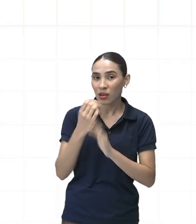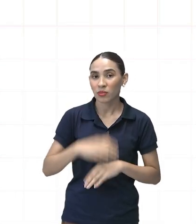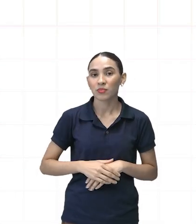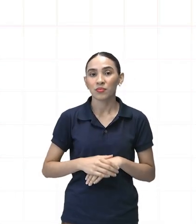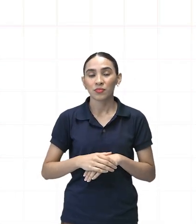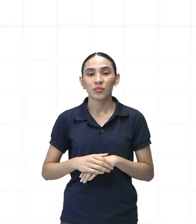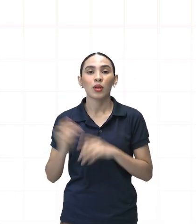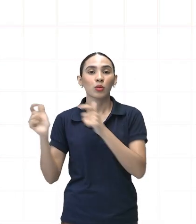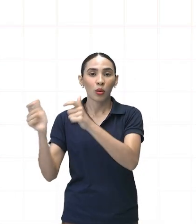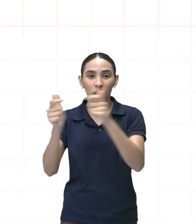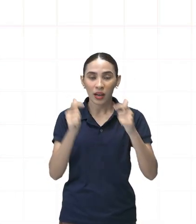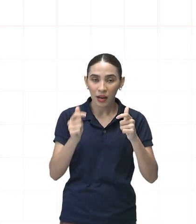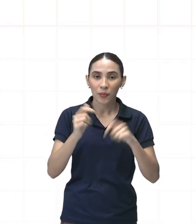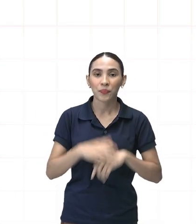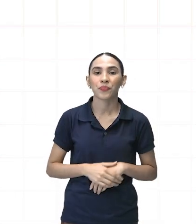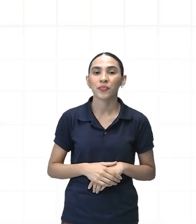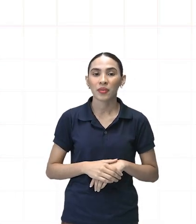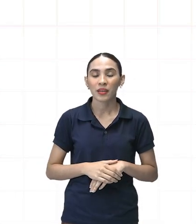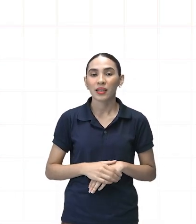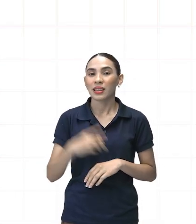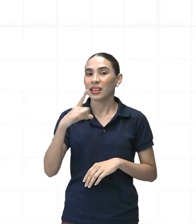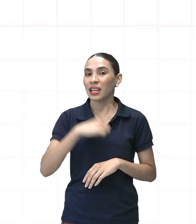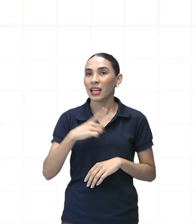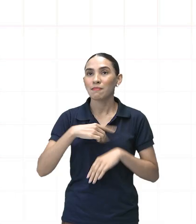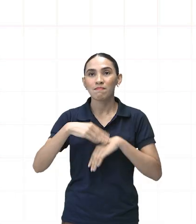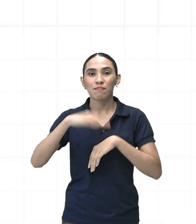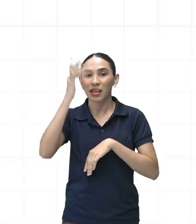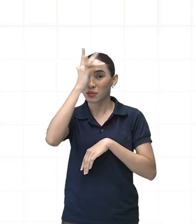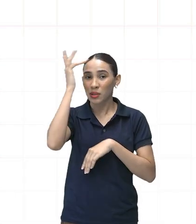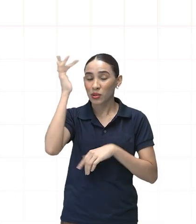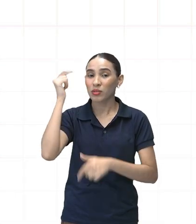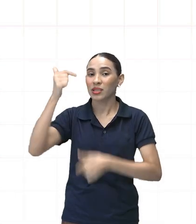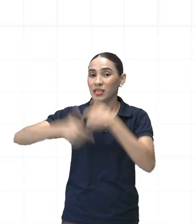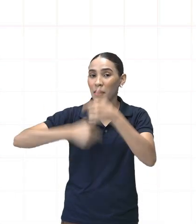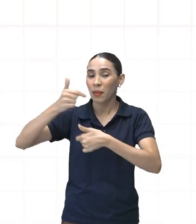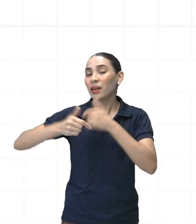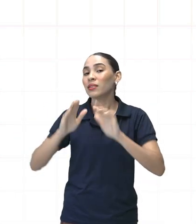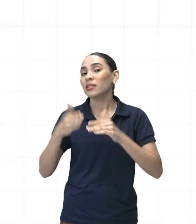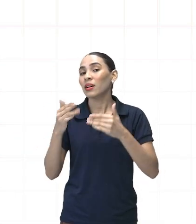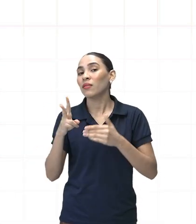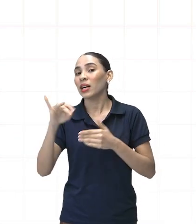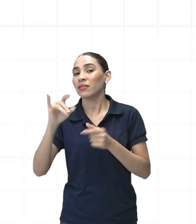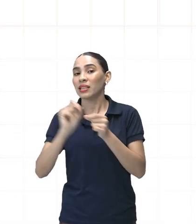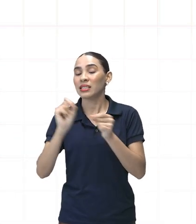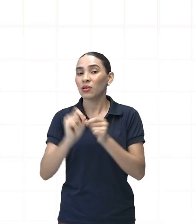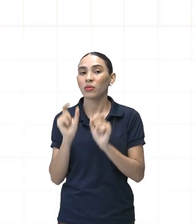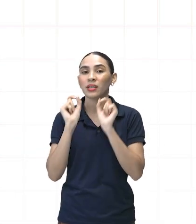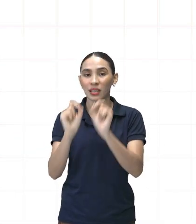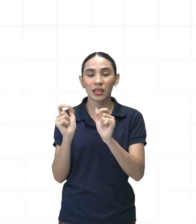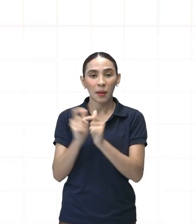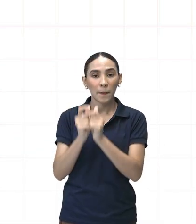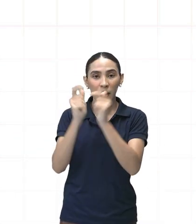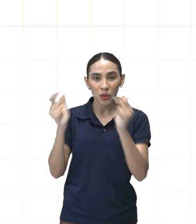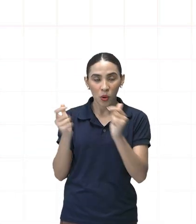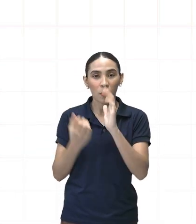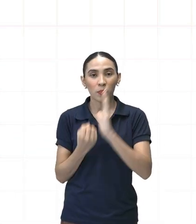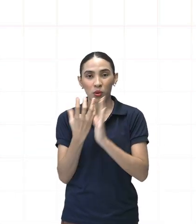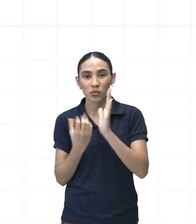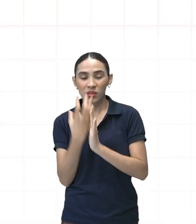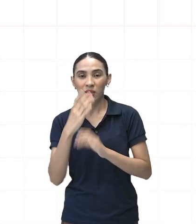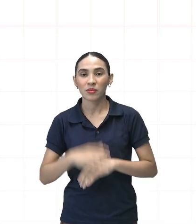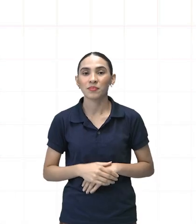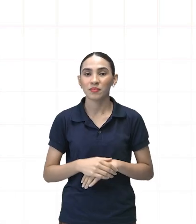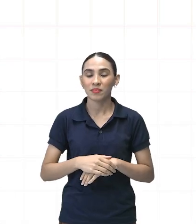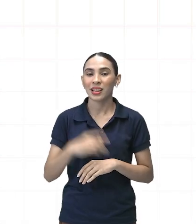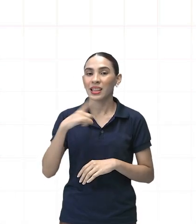um determinado local, onde se tem mais pessoas trabalhando, então isso vai fazer com que aumente mais a produção,